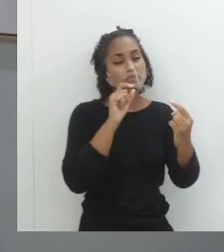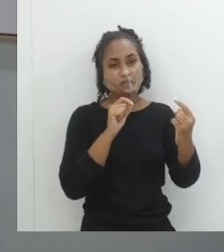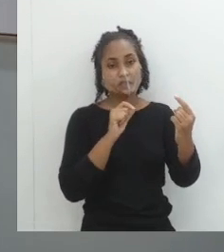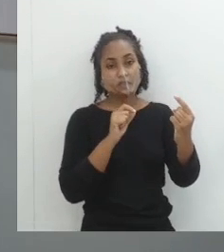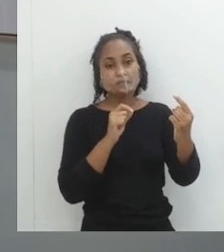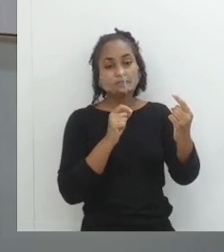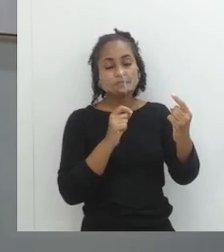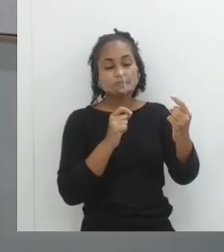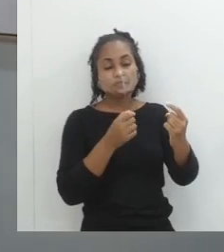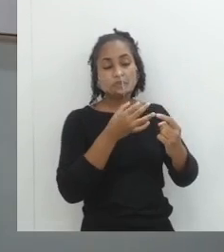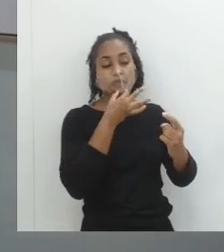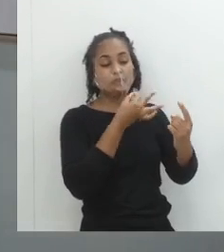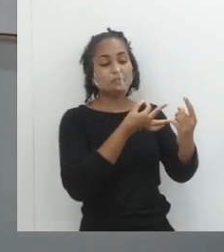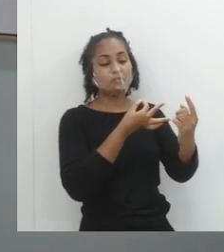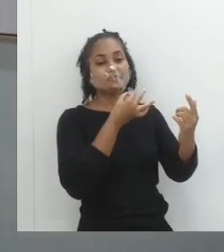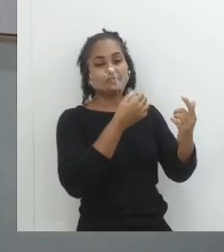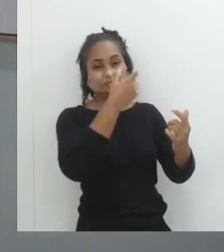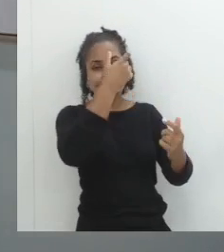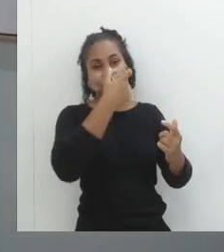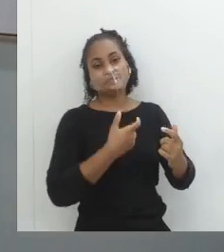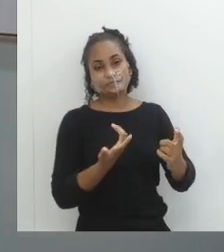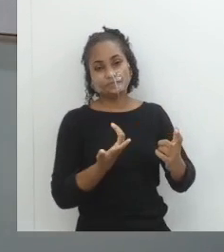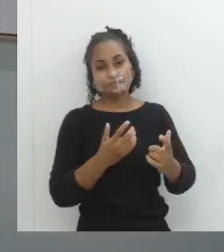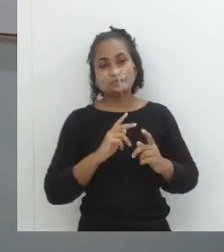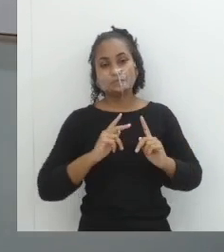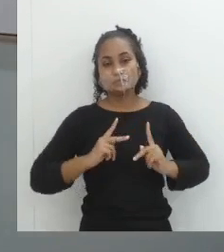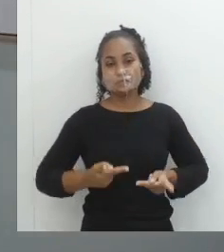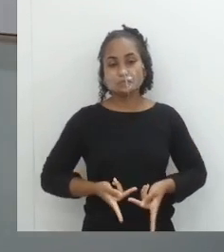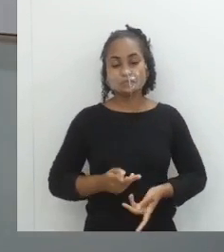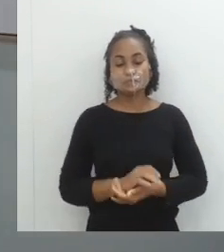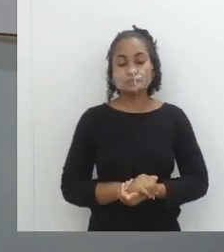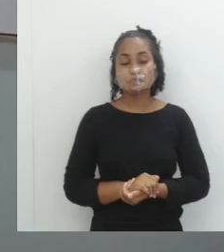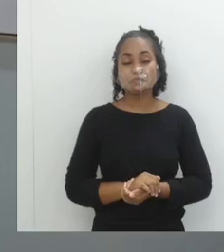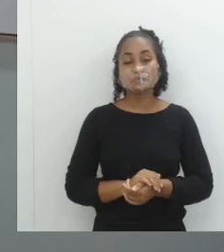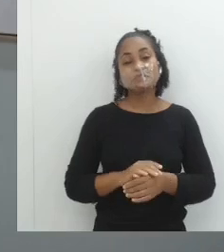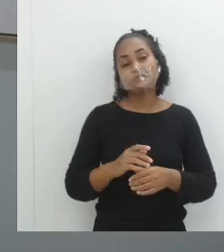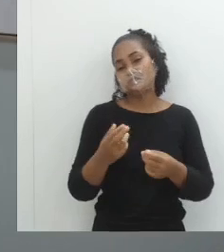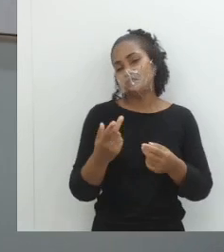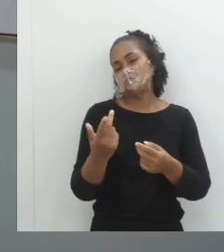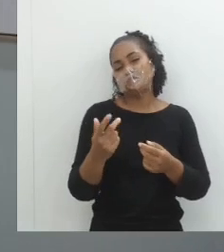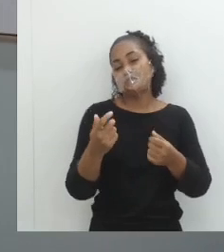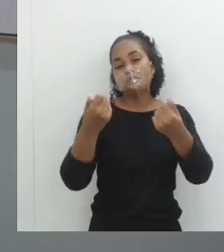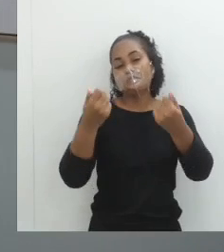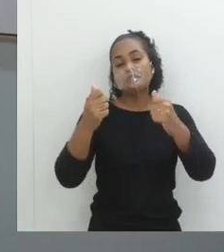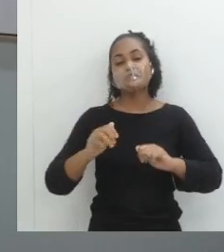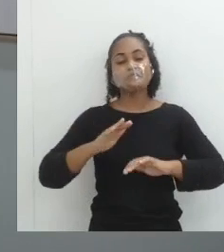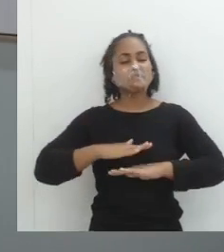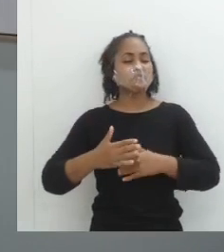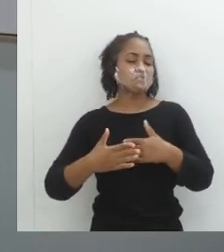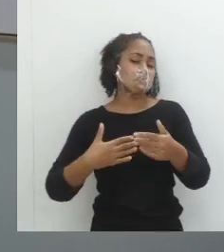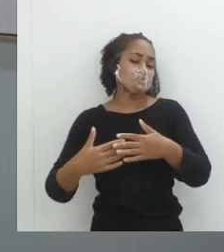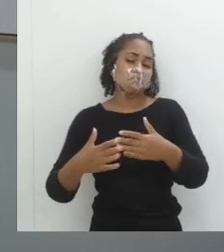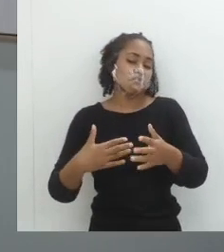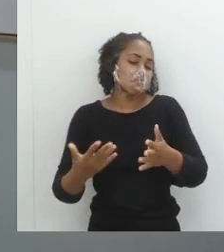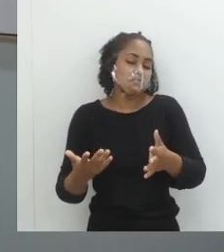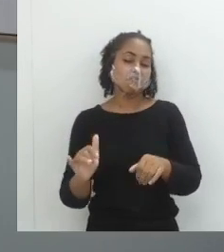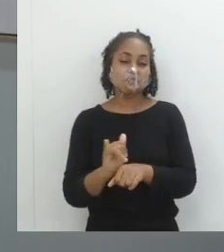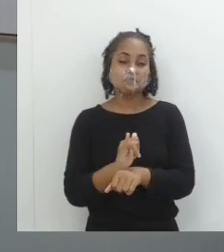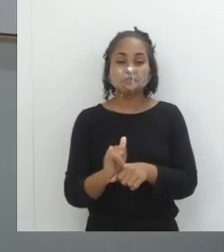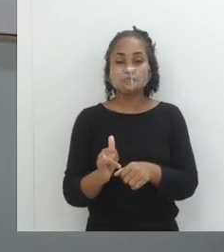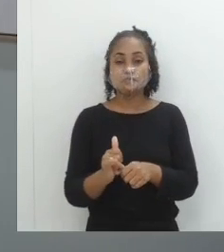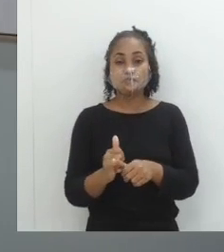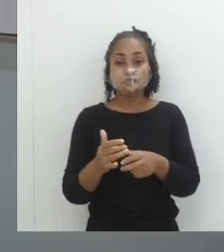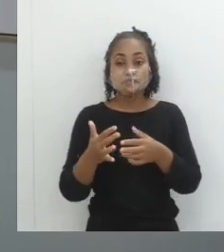o sentido crítico do ser humano, tá? A body art é a mesma coisa, quer dizer, qualquer forma de arte é a mesma coisa.